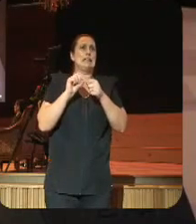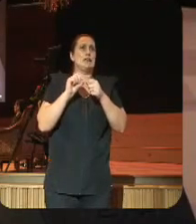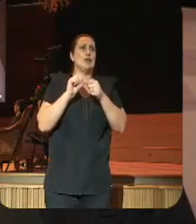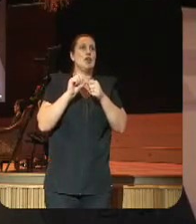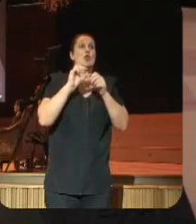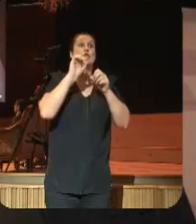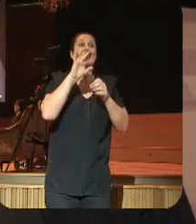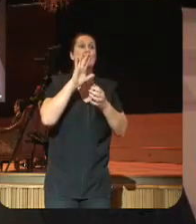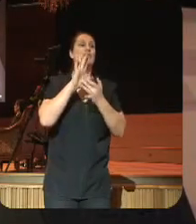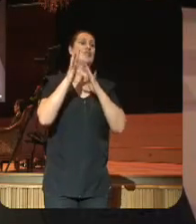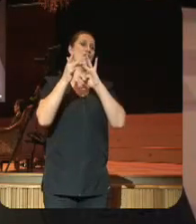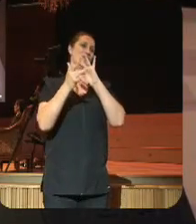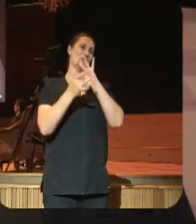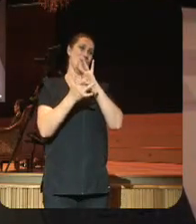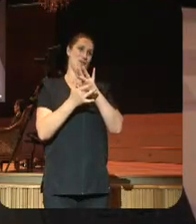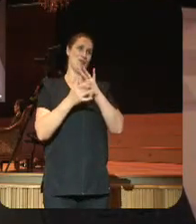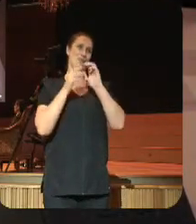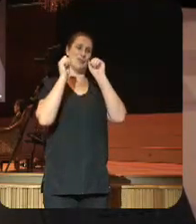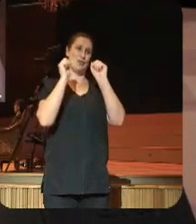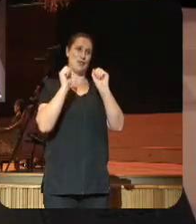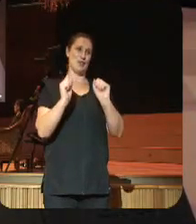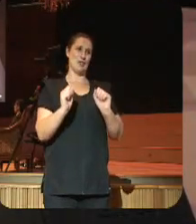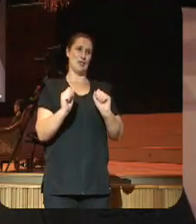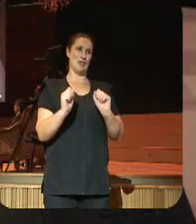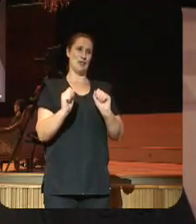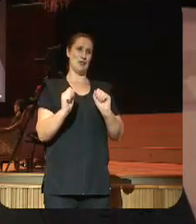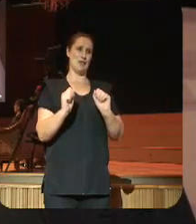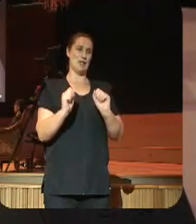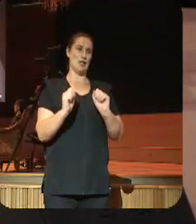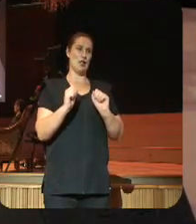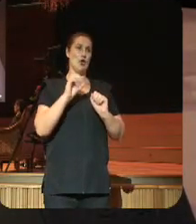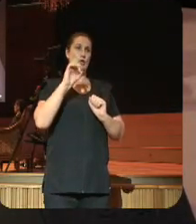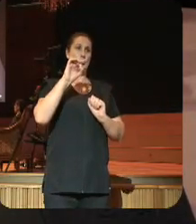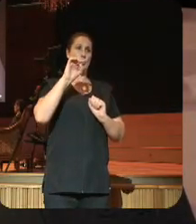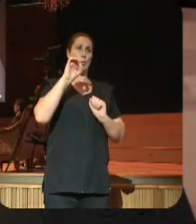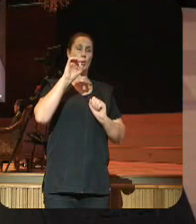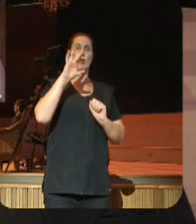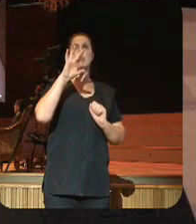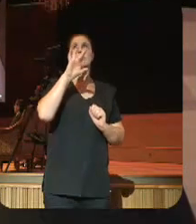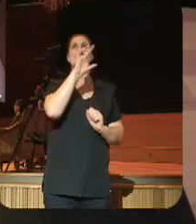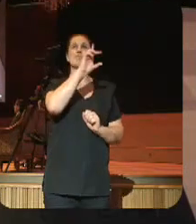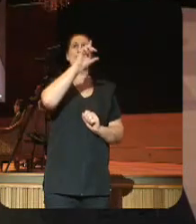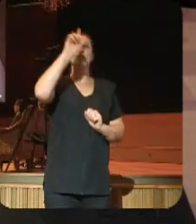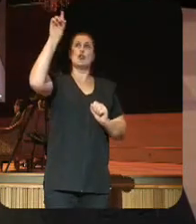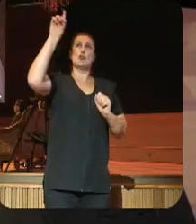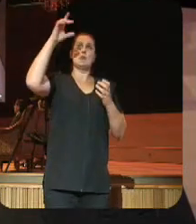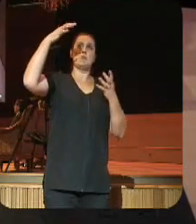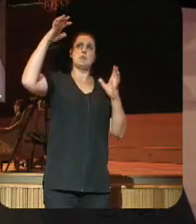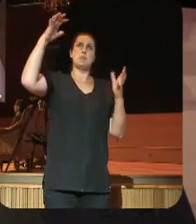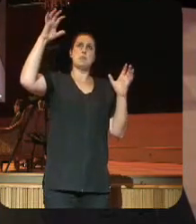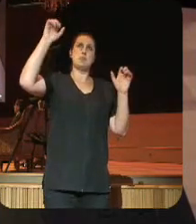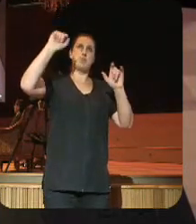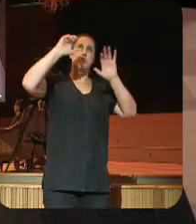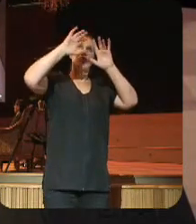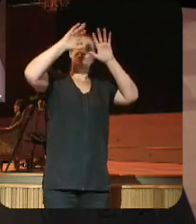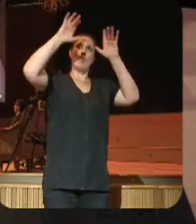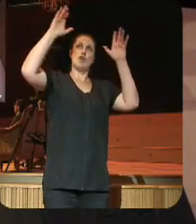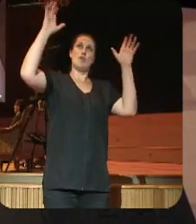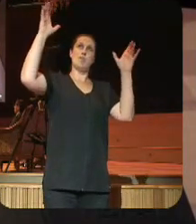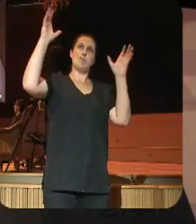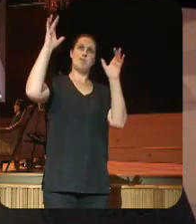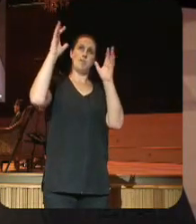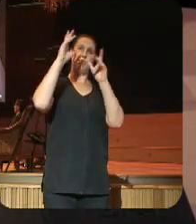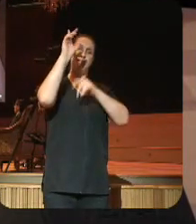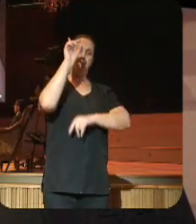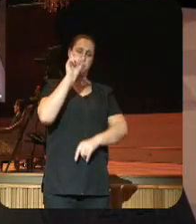Jesus podia fazer, não apenas pelo seu esvaziamento da glória, mas quando Ele tomasse o nosso lugar na cruz do